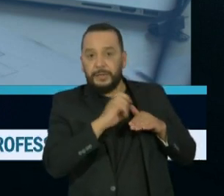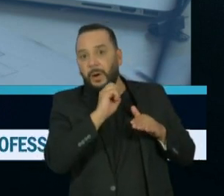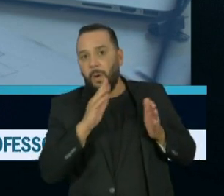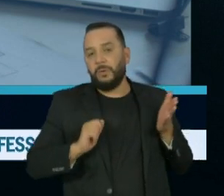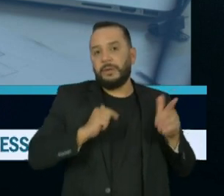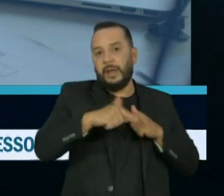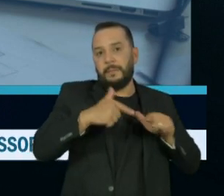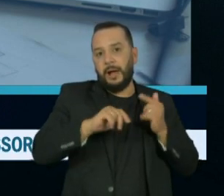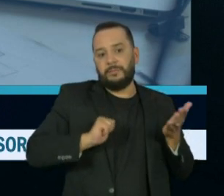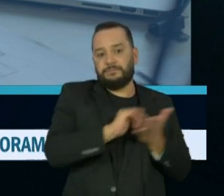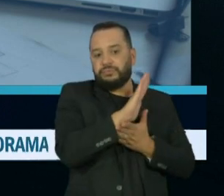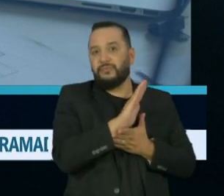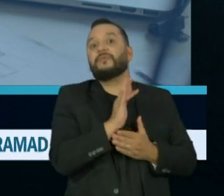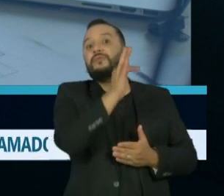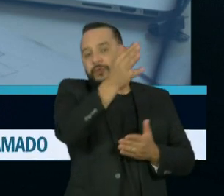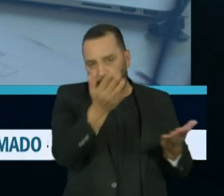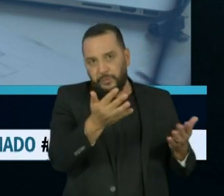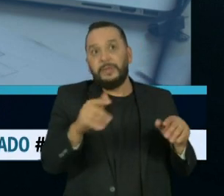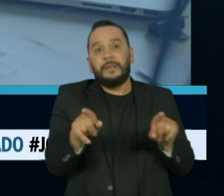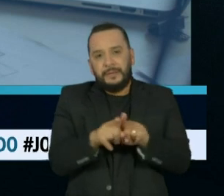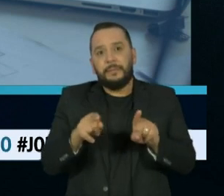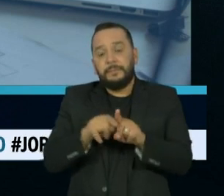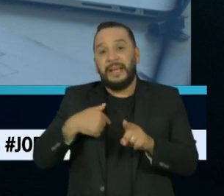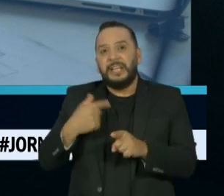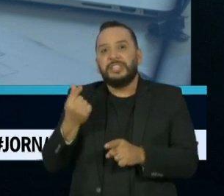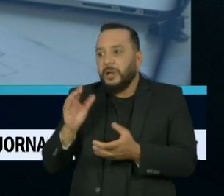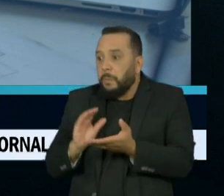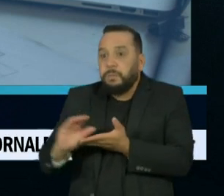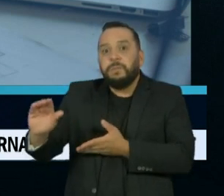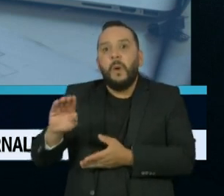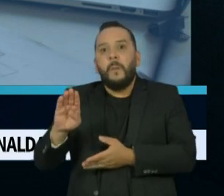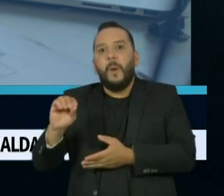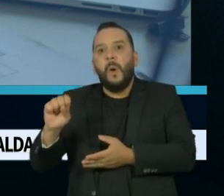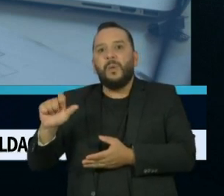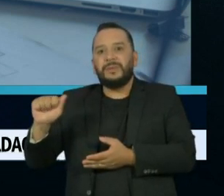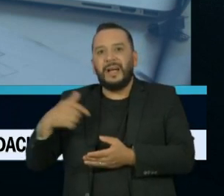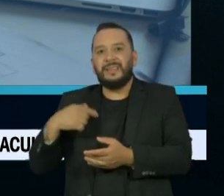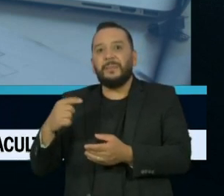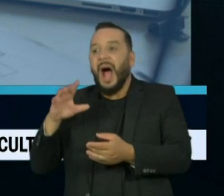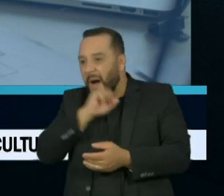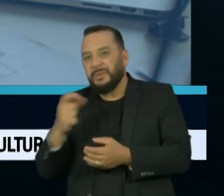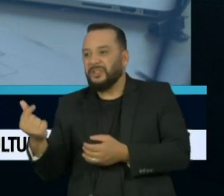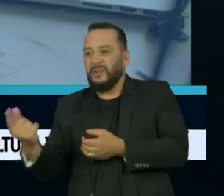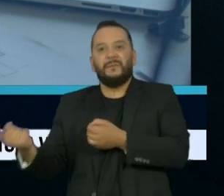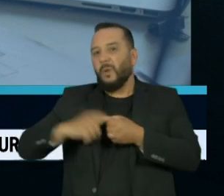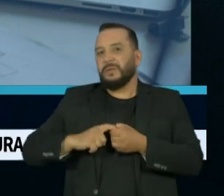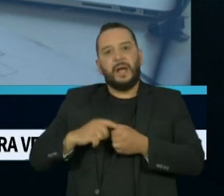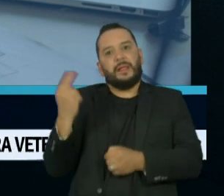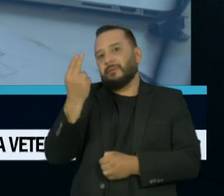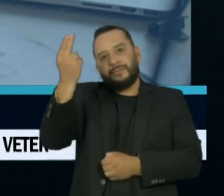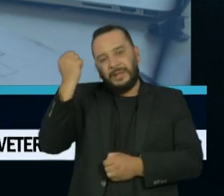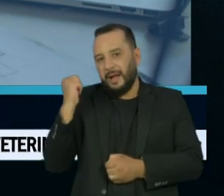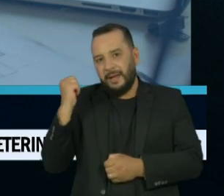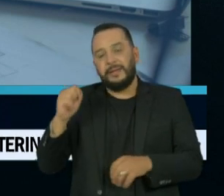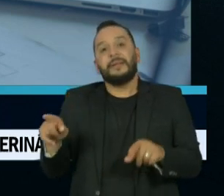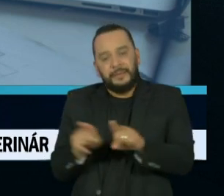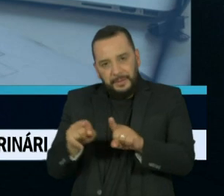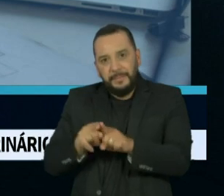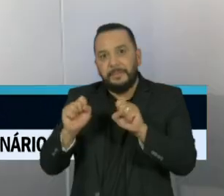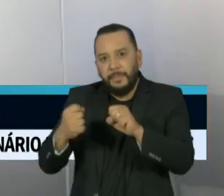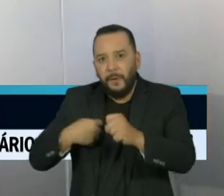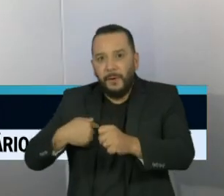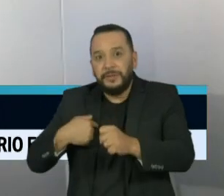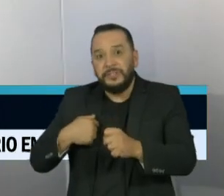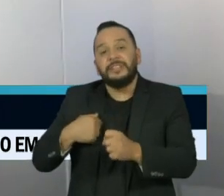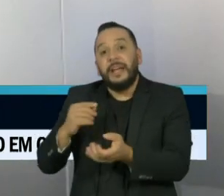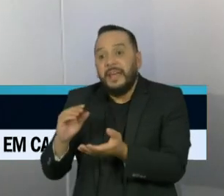exemplo. Não coloque na bolsa dinheiro que vai precisar no curto prazo. E, se possível, diversifique as aplicações financeiras.